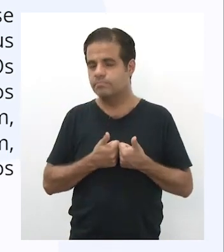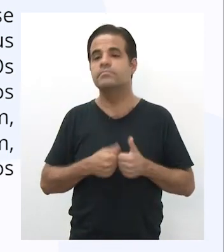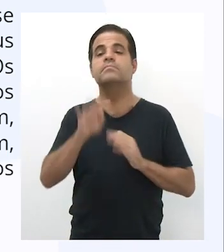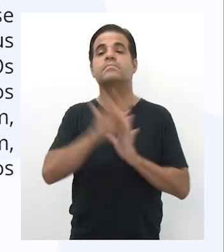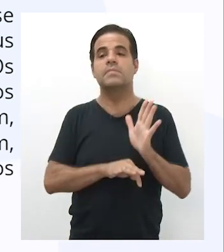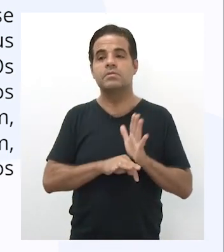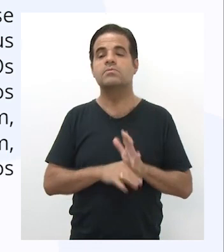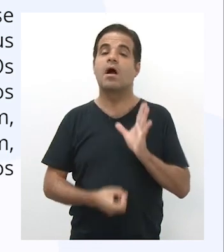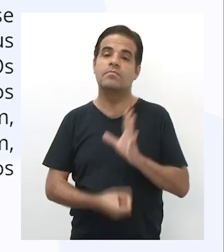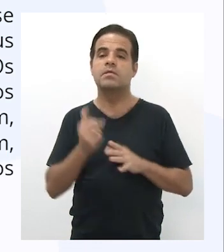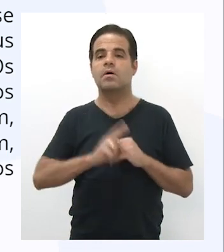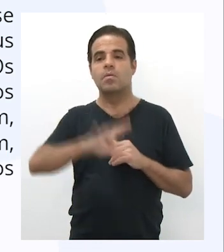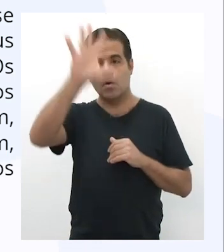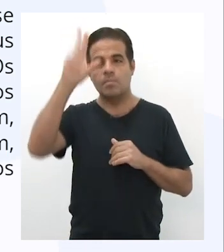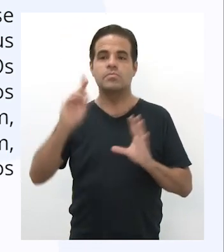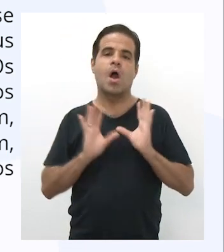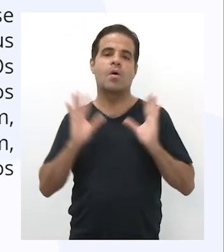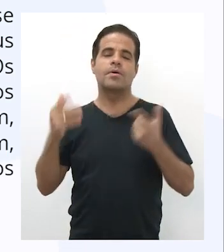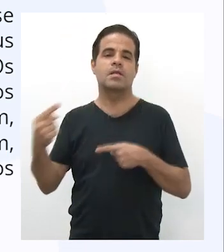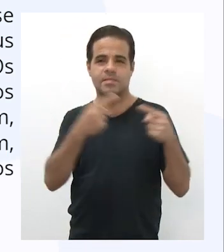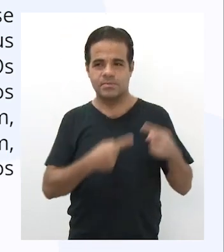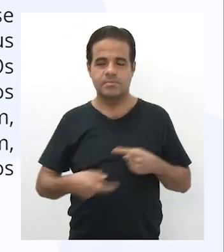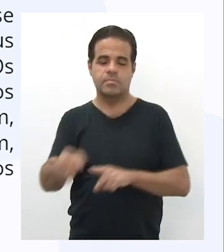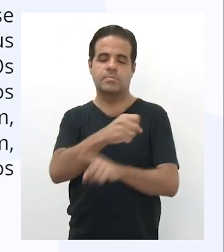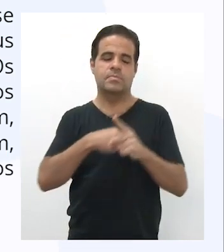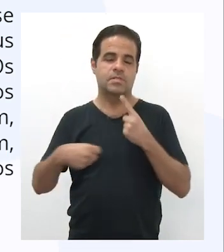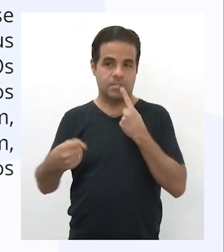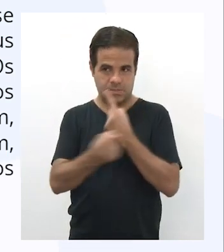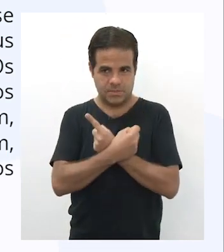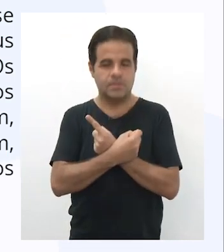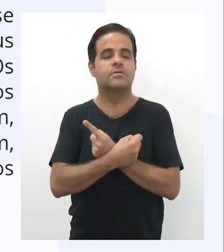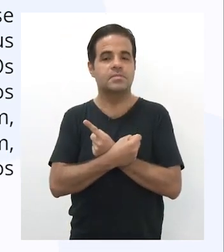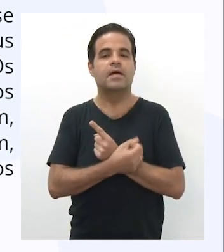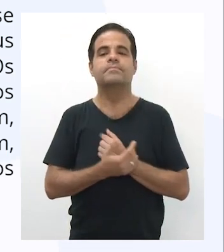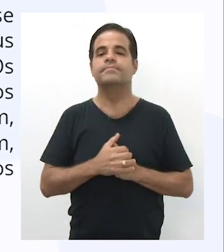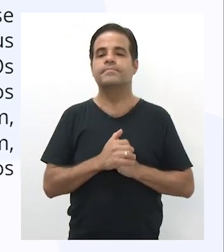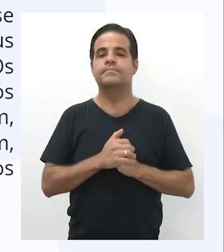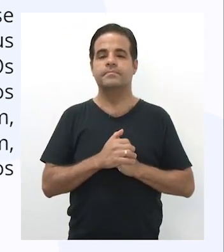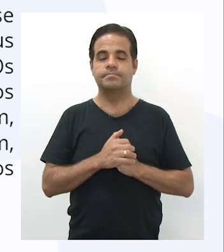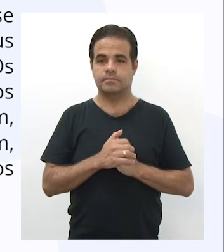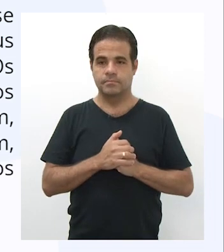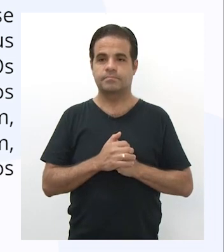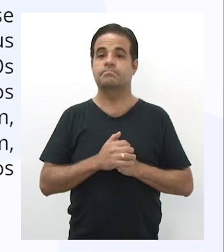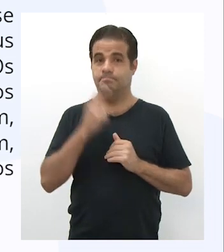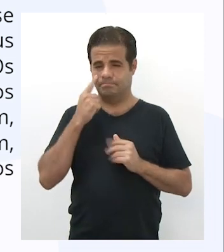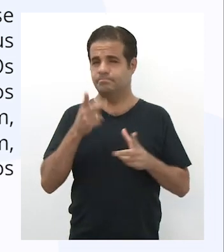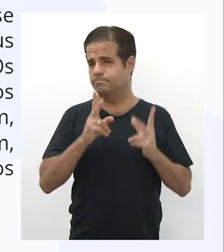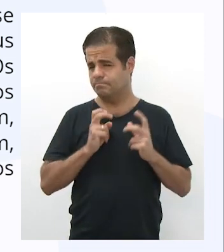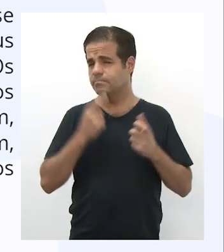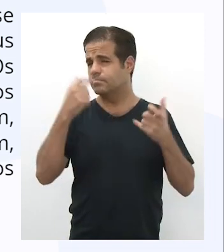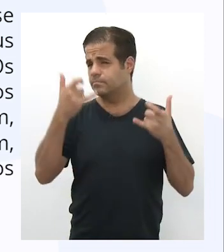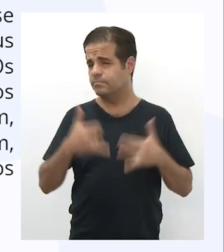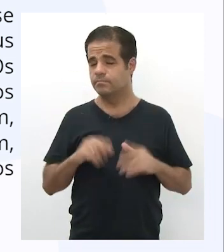Texto: a fundação de Roma e suas organizações políticas e sociais. Percebam que agora nós vamos falar